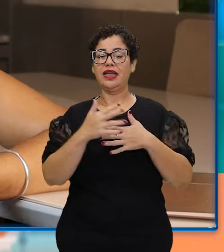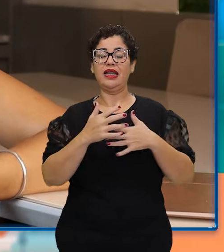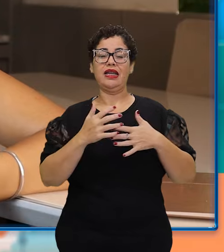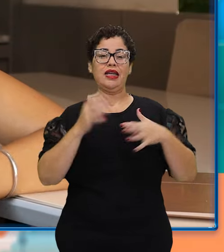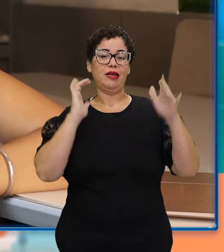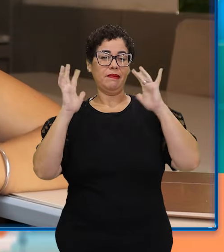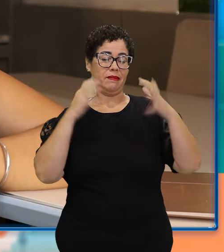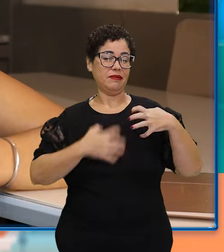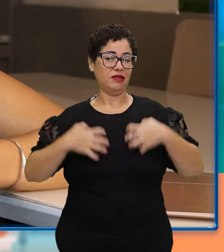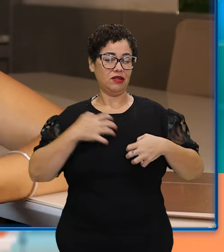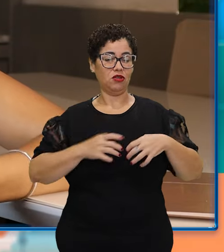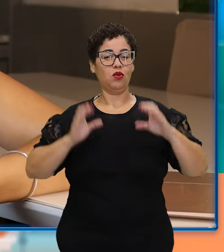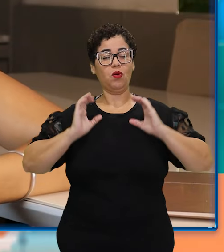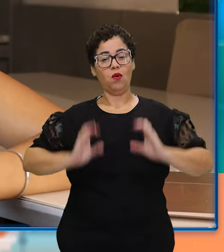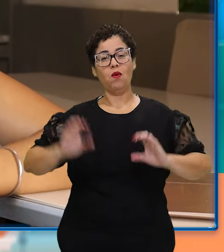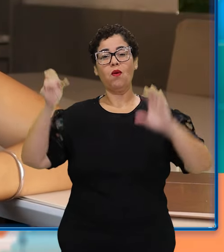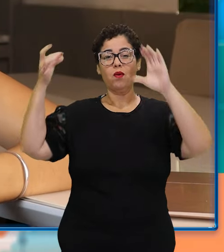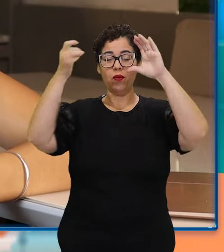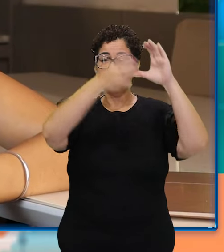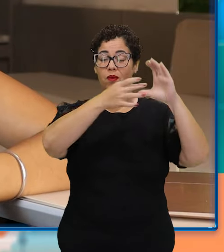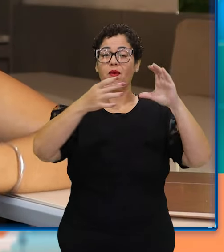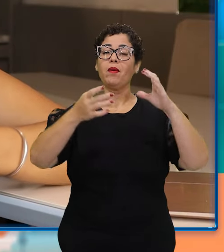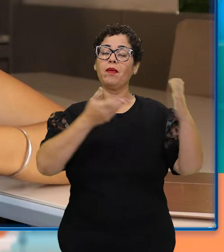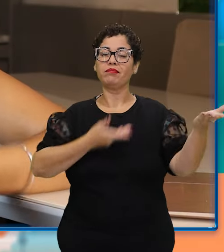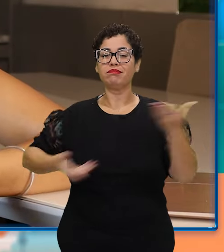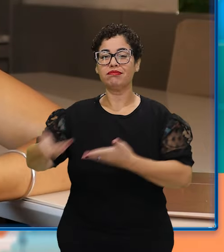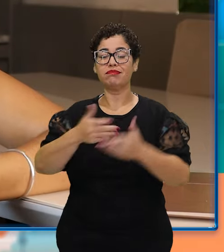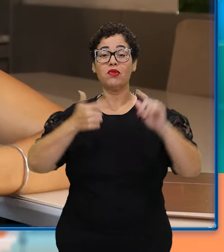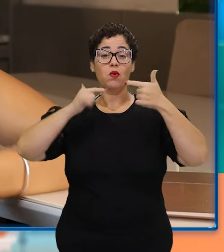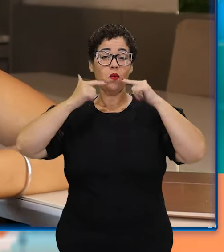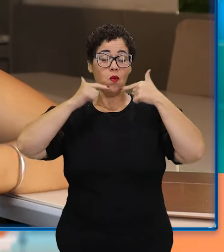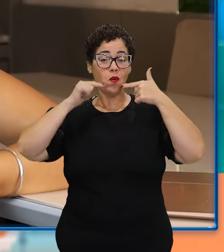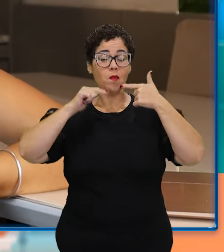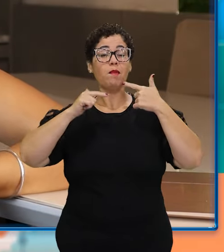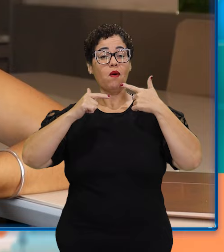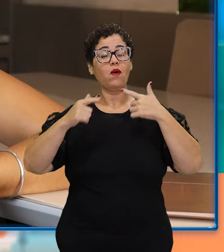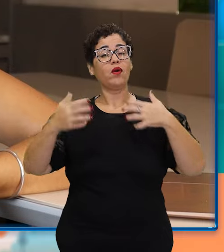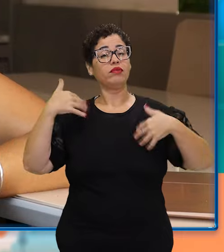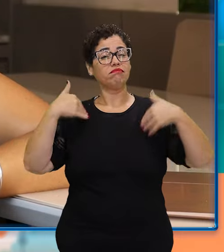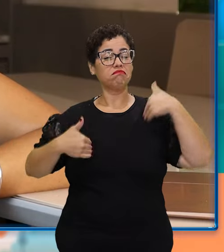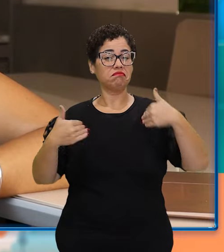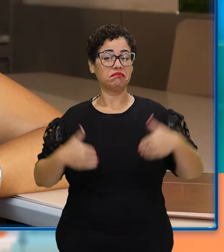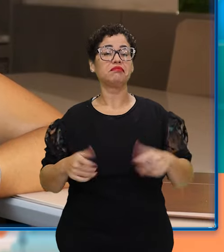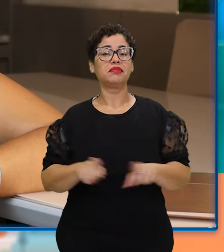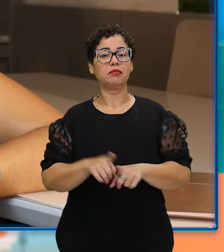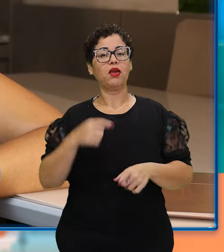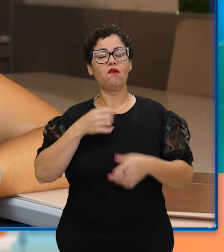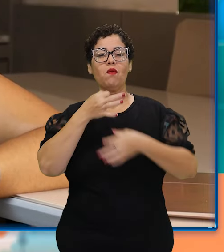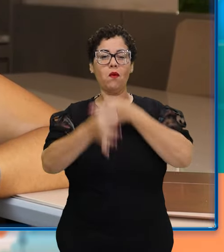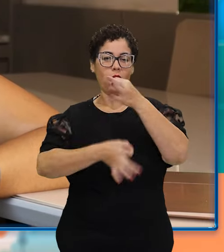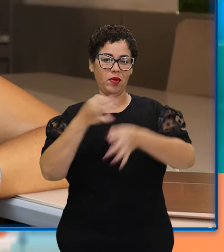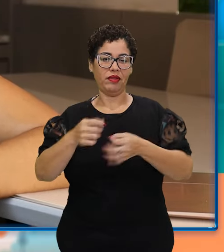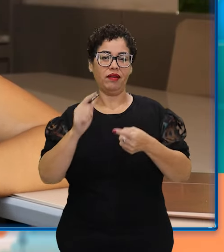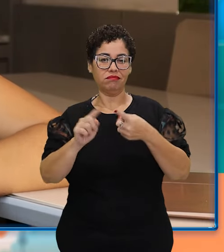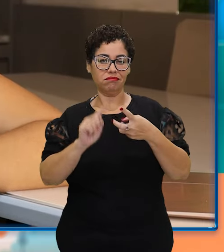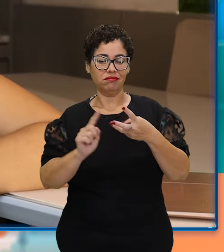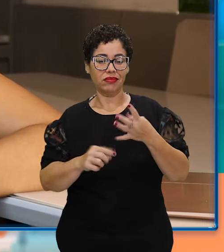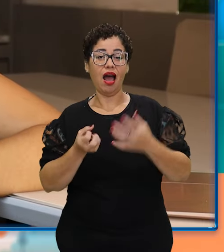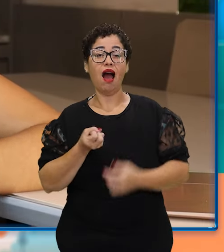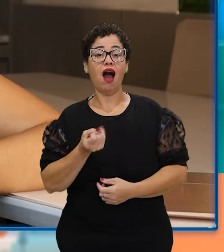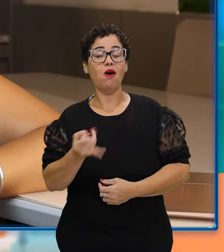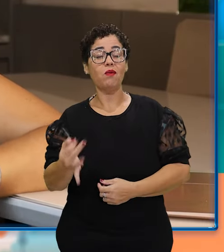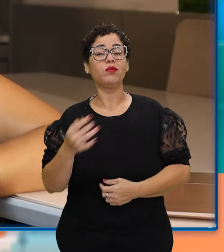sintomas cognitivos, comportamentais, interpessoais, de humor e fisiológicos. Então, eu vou estar comentando aqui com vocês alguns